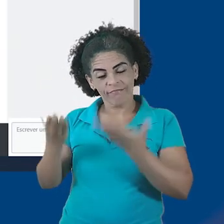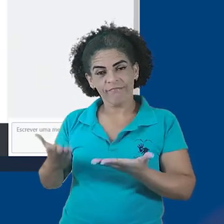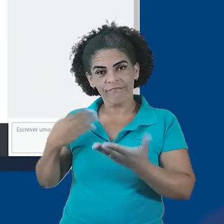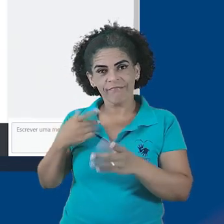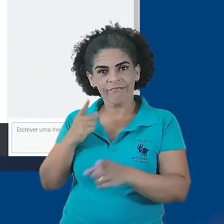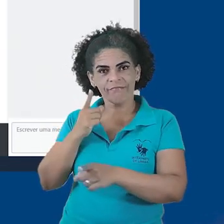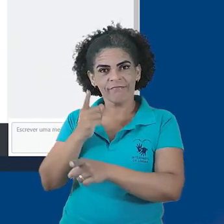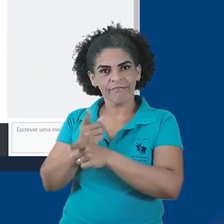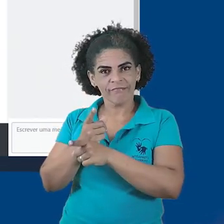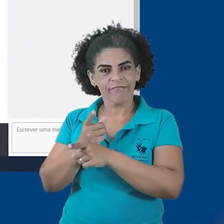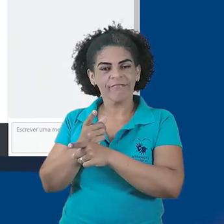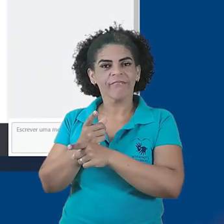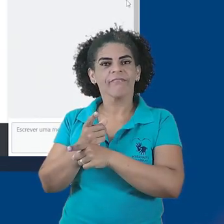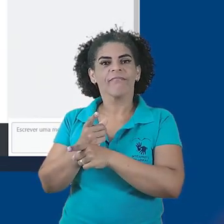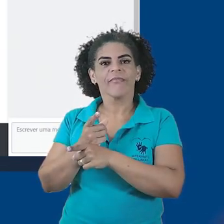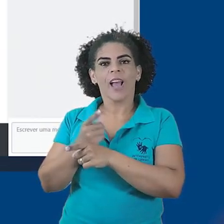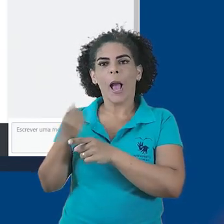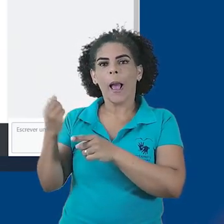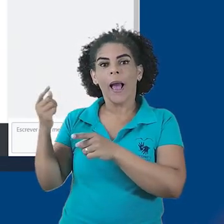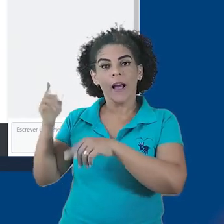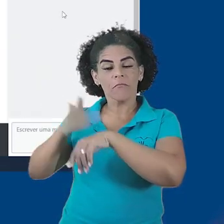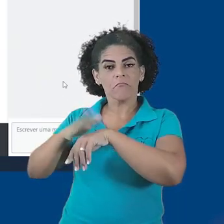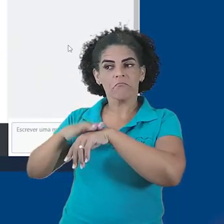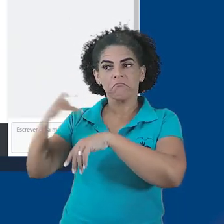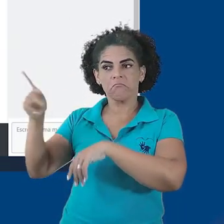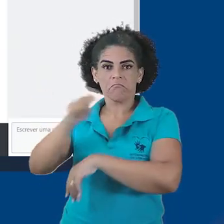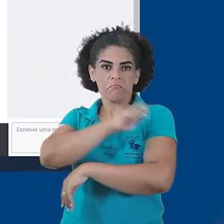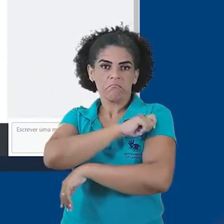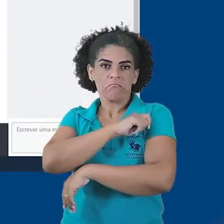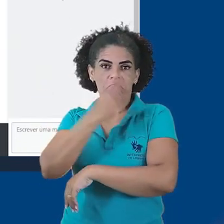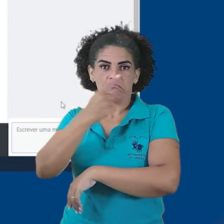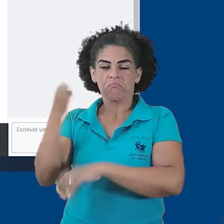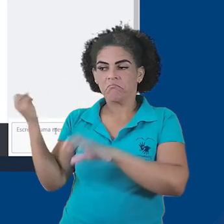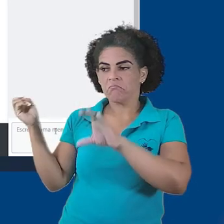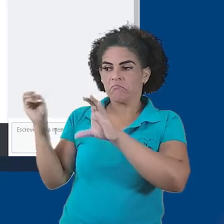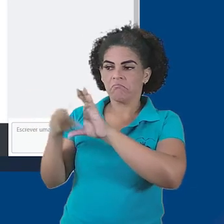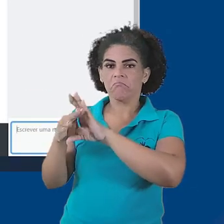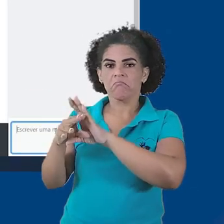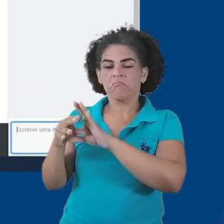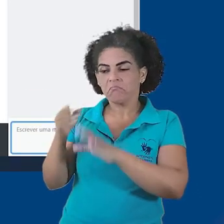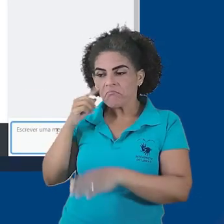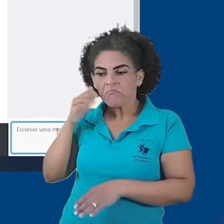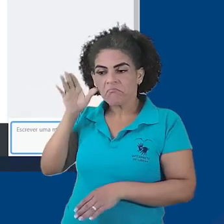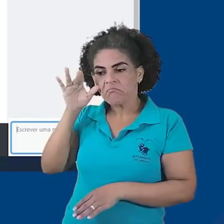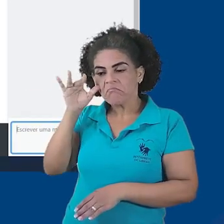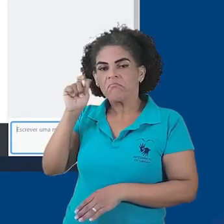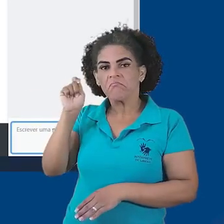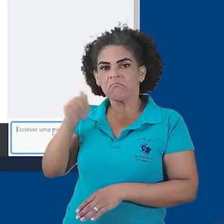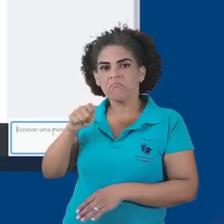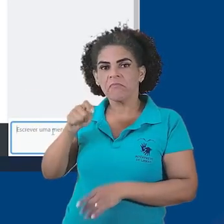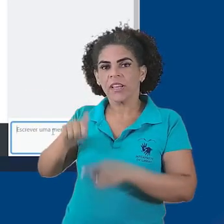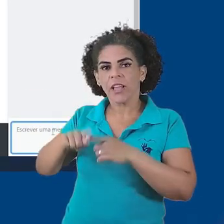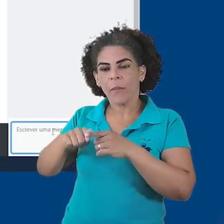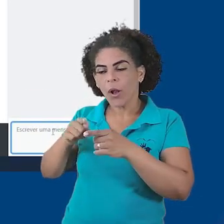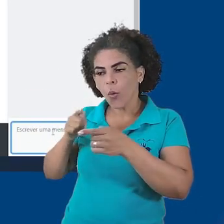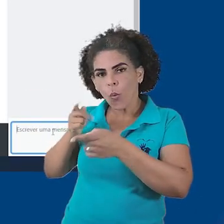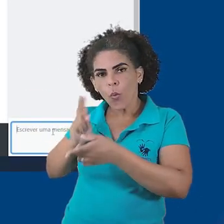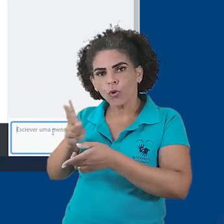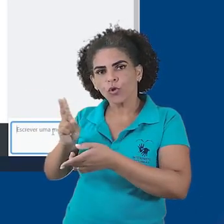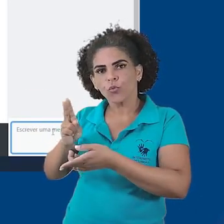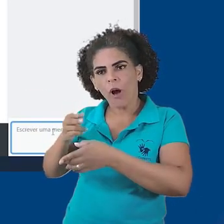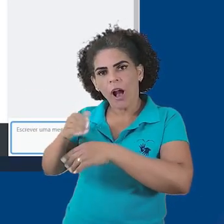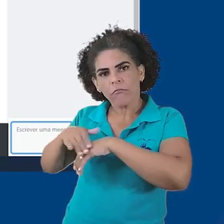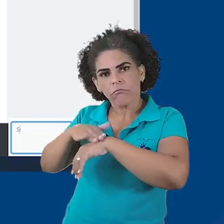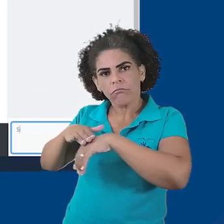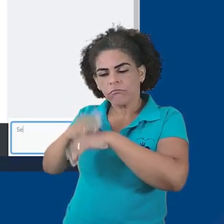E aí Aqui podemos ter acesso a mensagem enviada pelo usuário também podemos proceder a